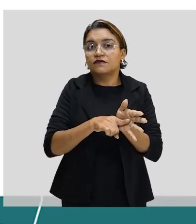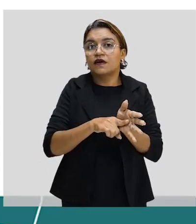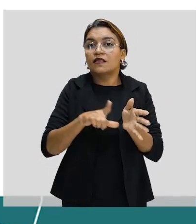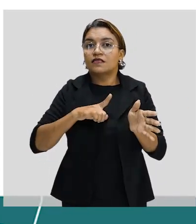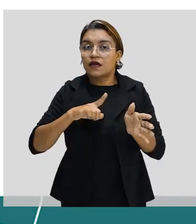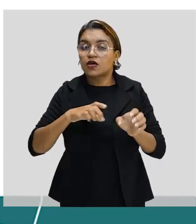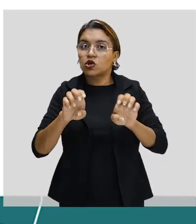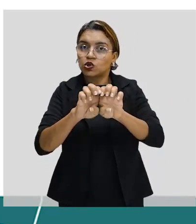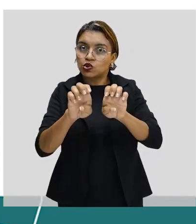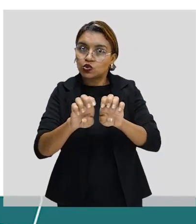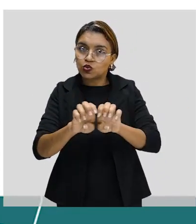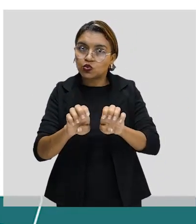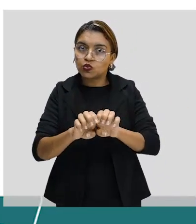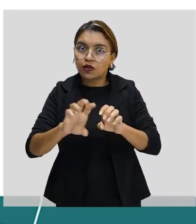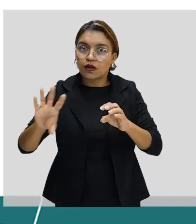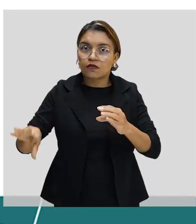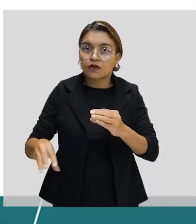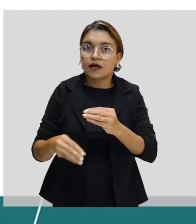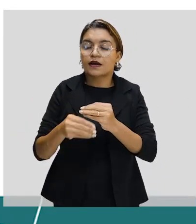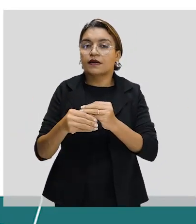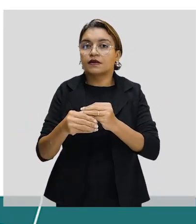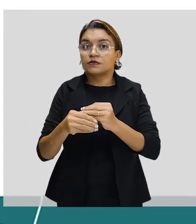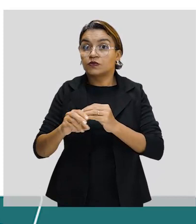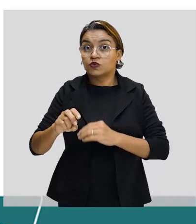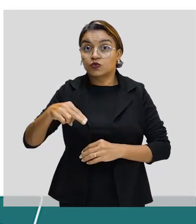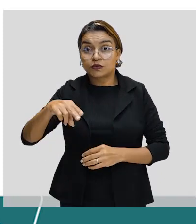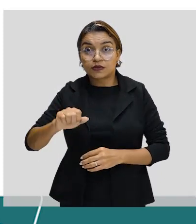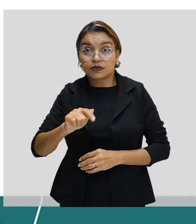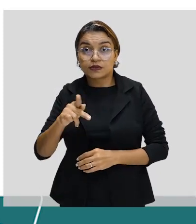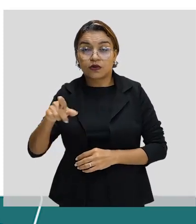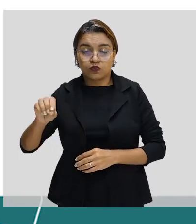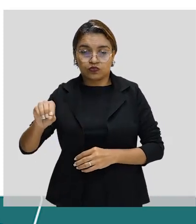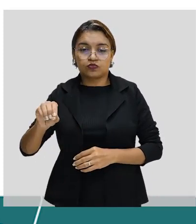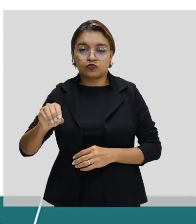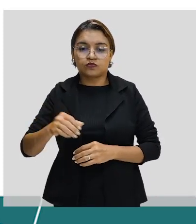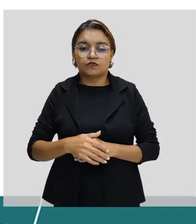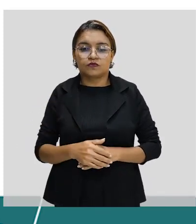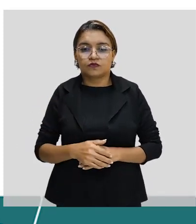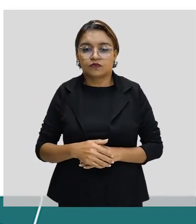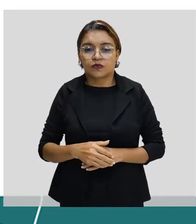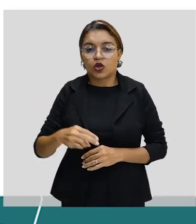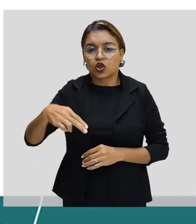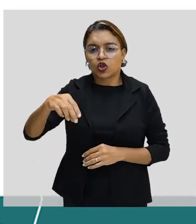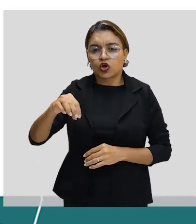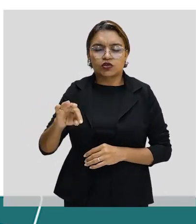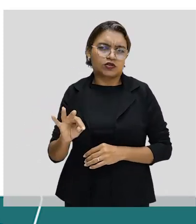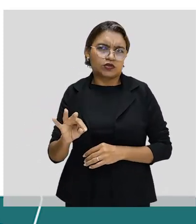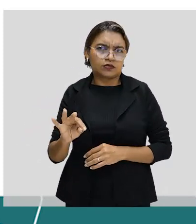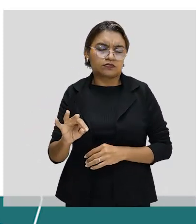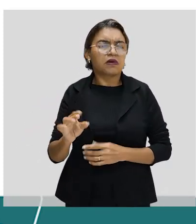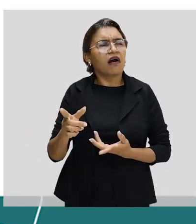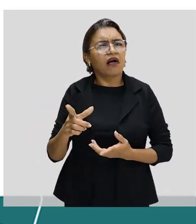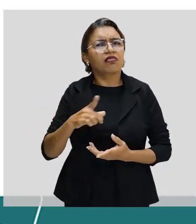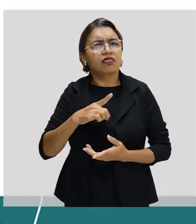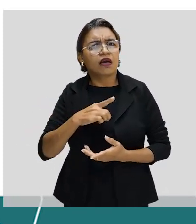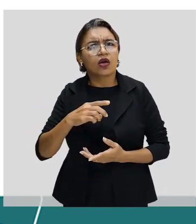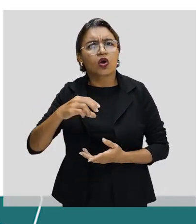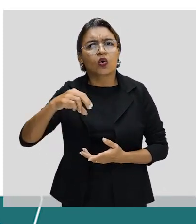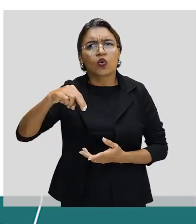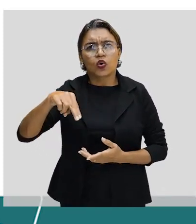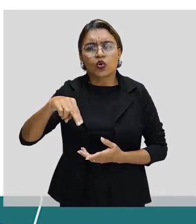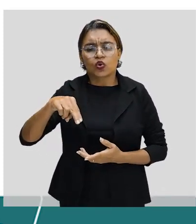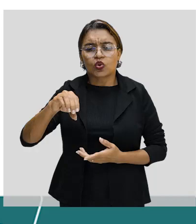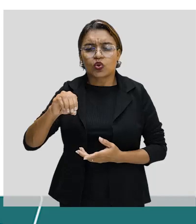do não em inglês. O não, not. Tá? Professora, não tem o no em inglês? Tem. Então, tem